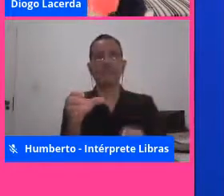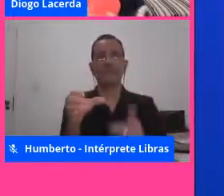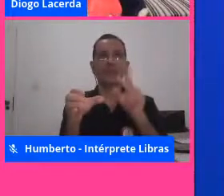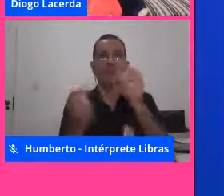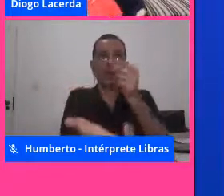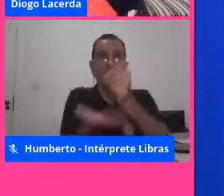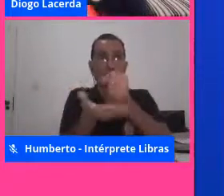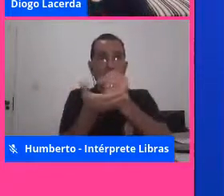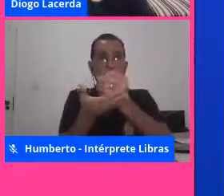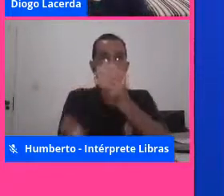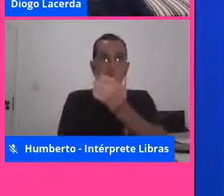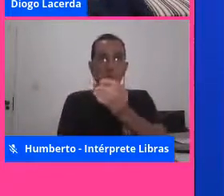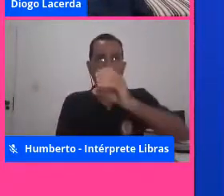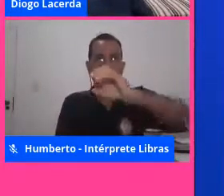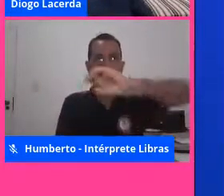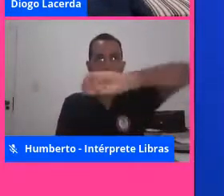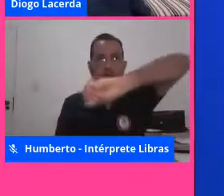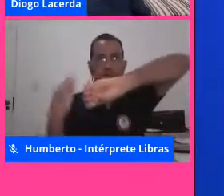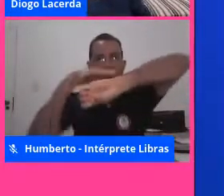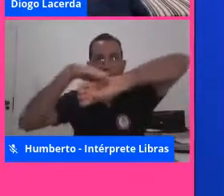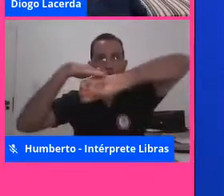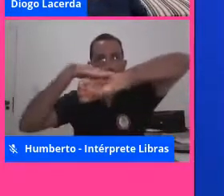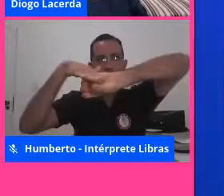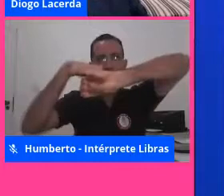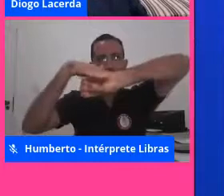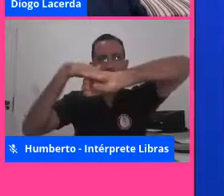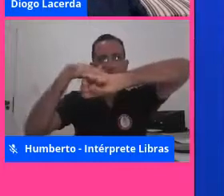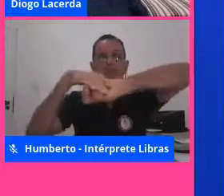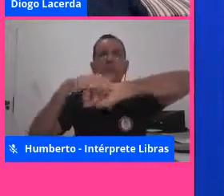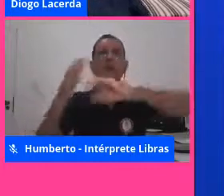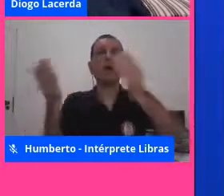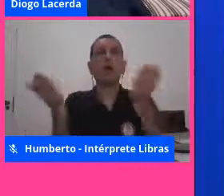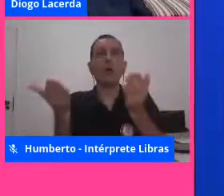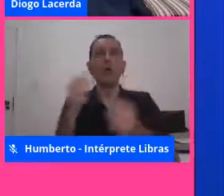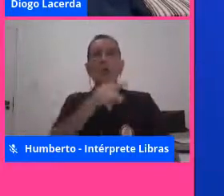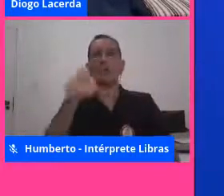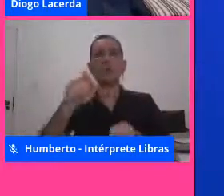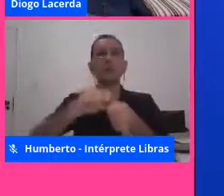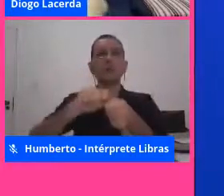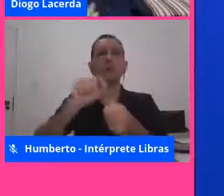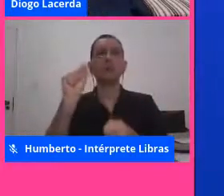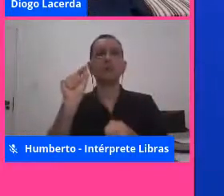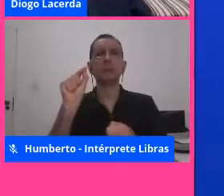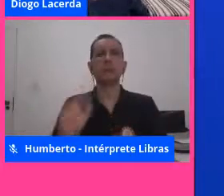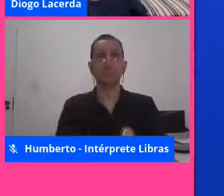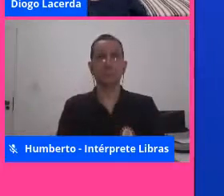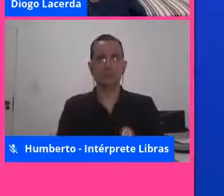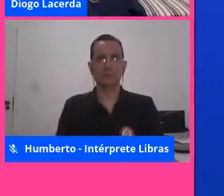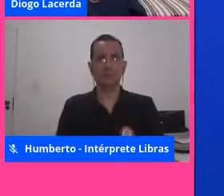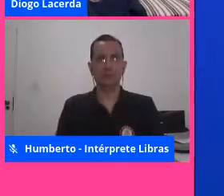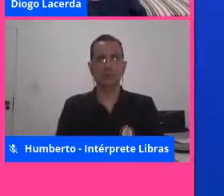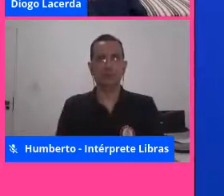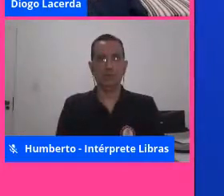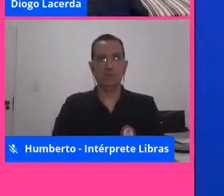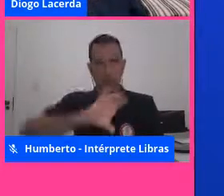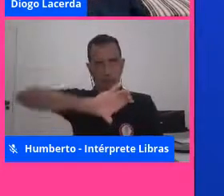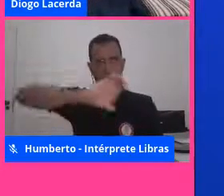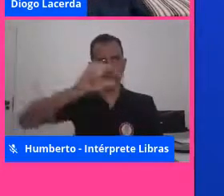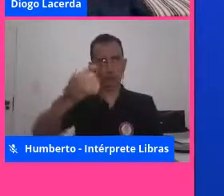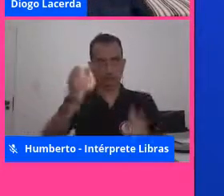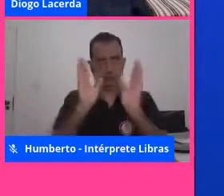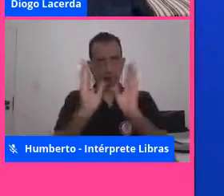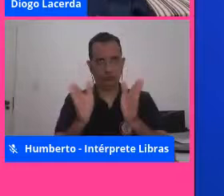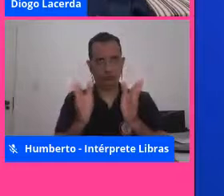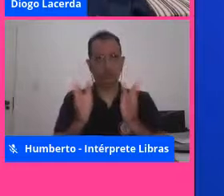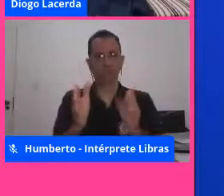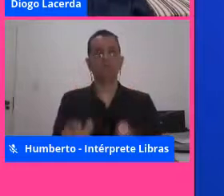fundo do teu copo. E agora o que é que tu vai fazer? O próximo passo eu girei a peça, né?